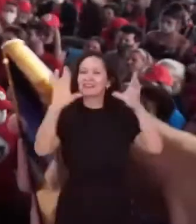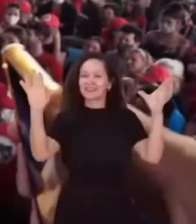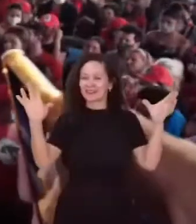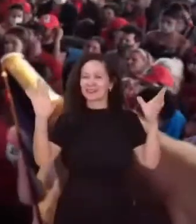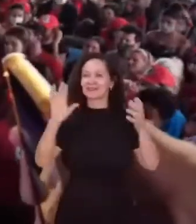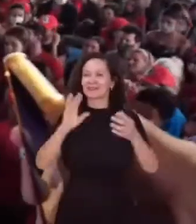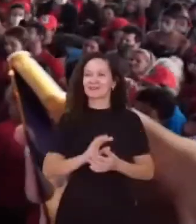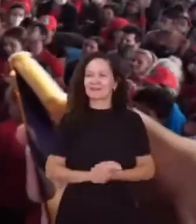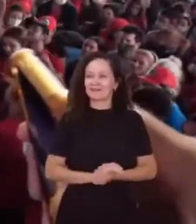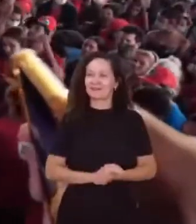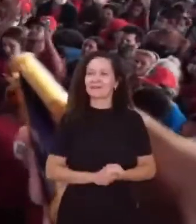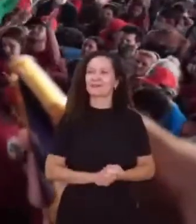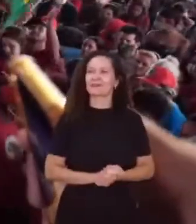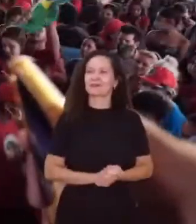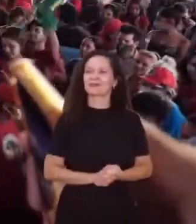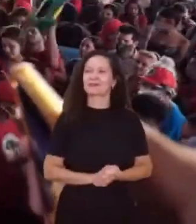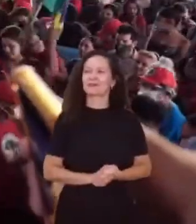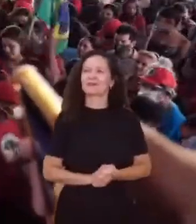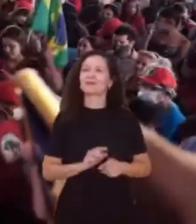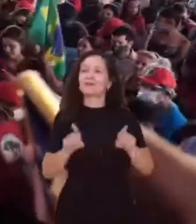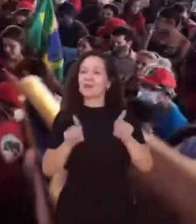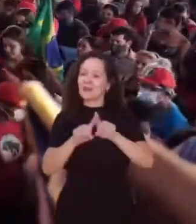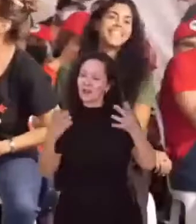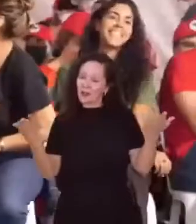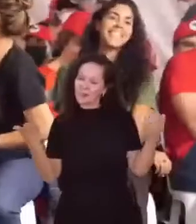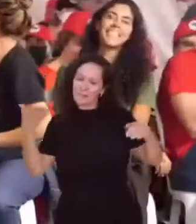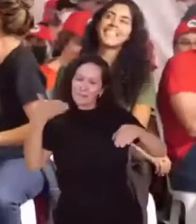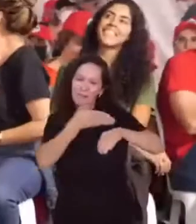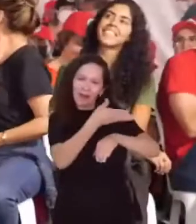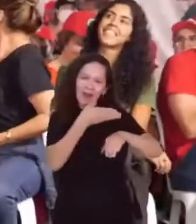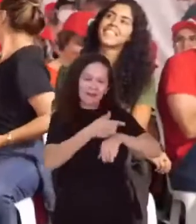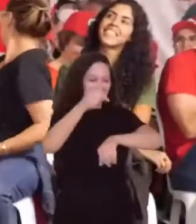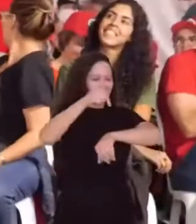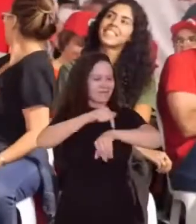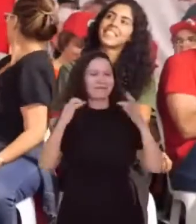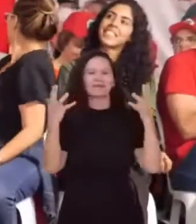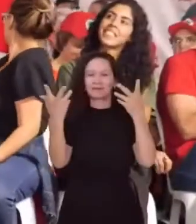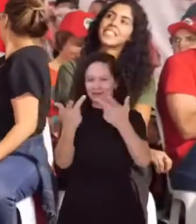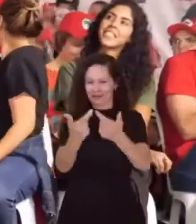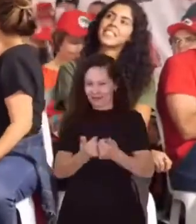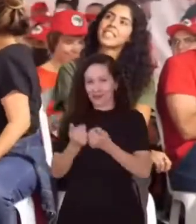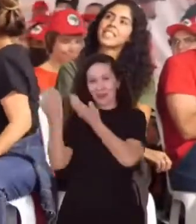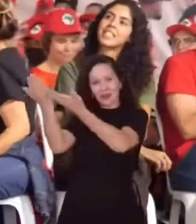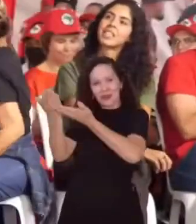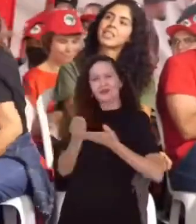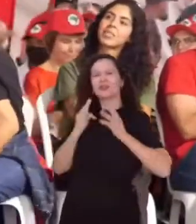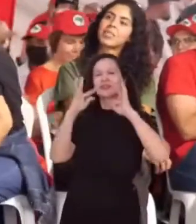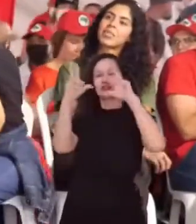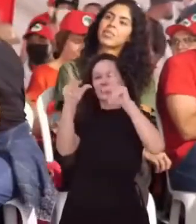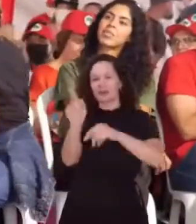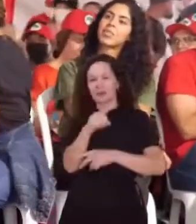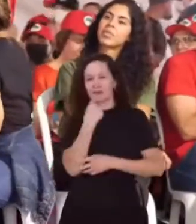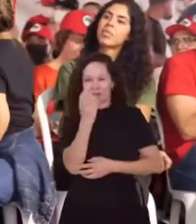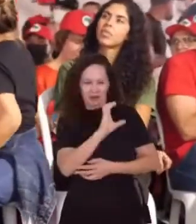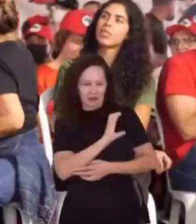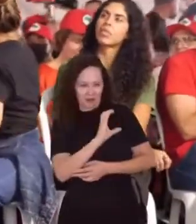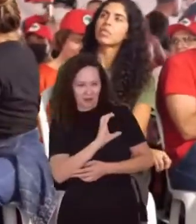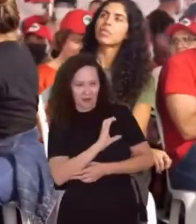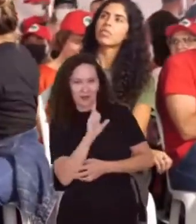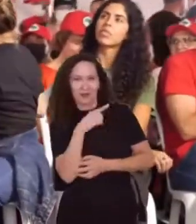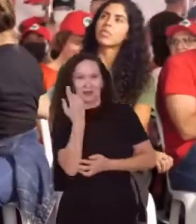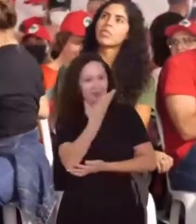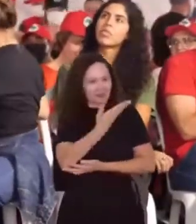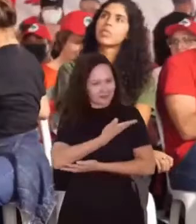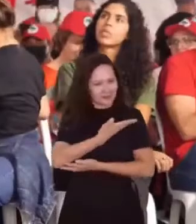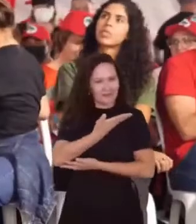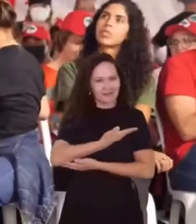E para fazer parte também desse momento maravilhoso, convidar todos os nossos companheiros, nossos amigos, nossos militantes